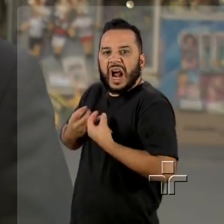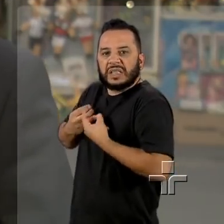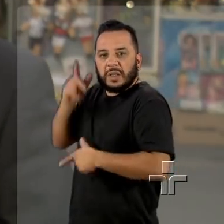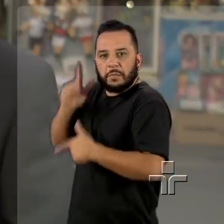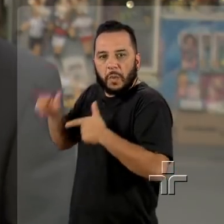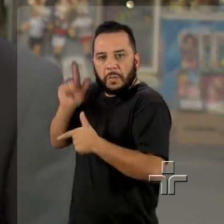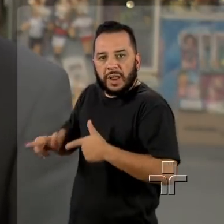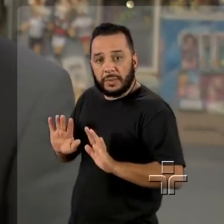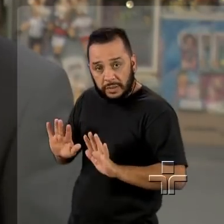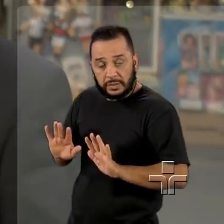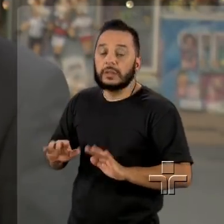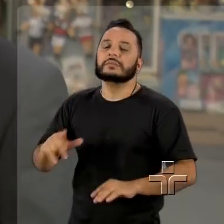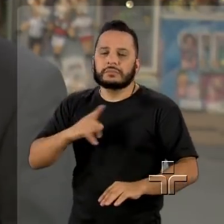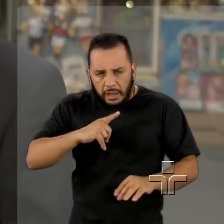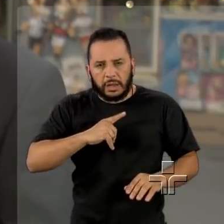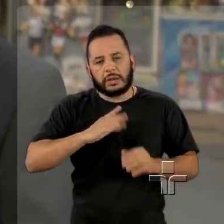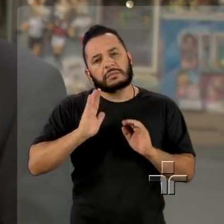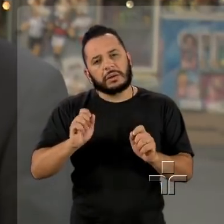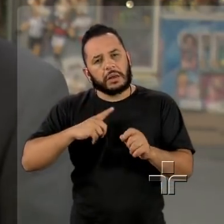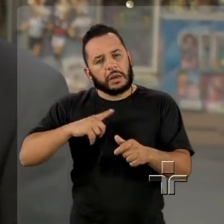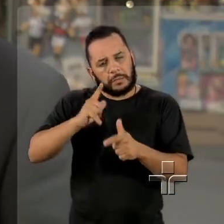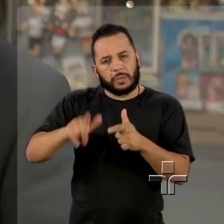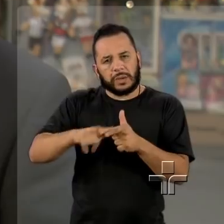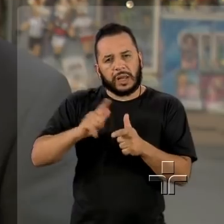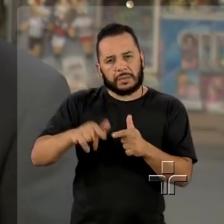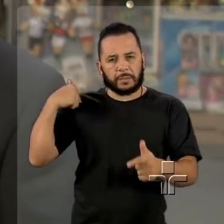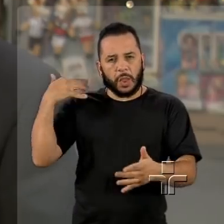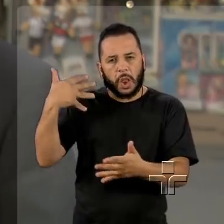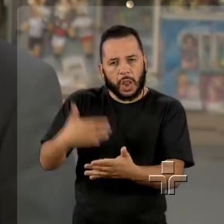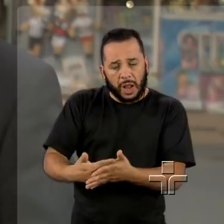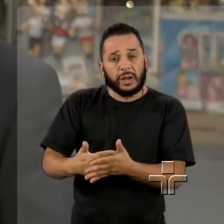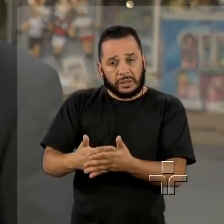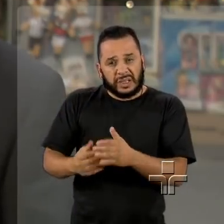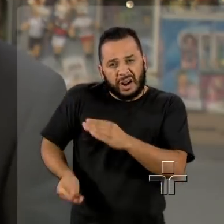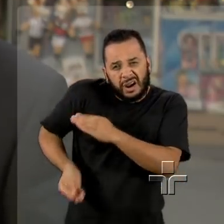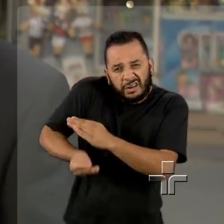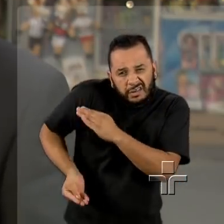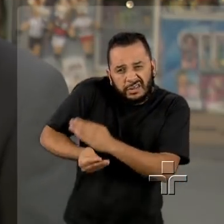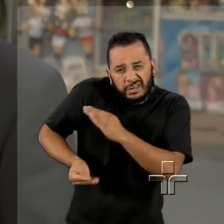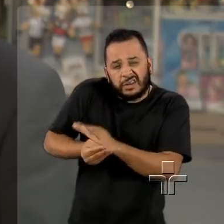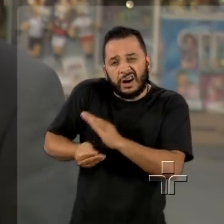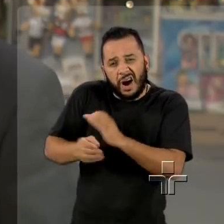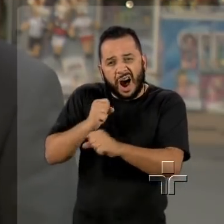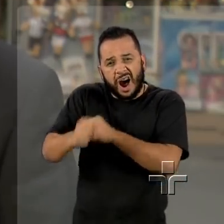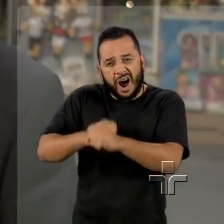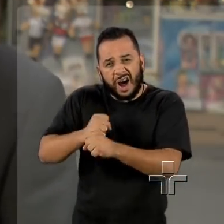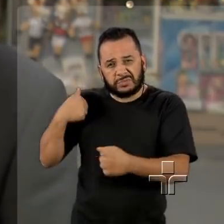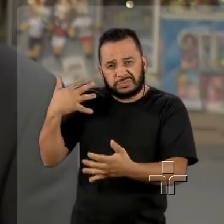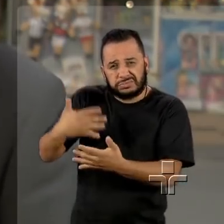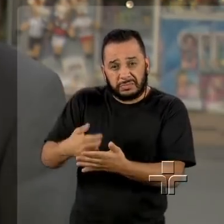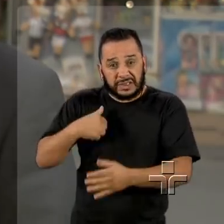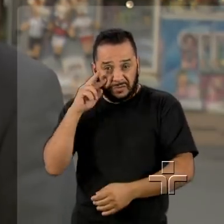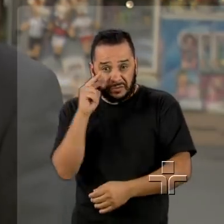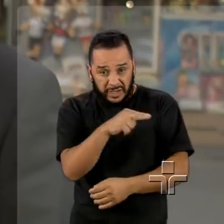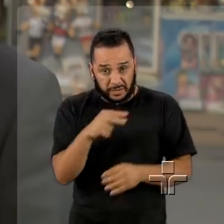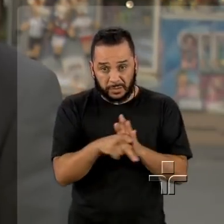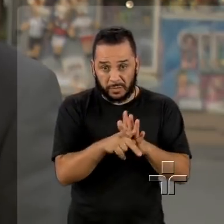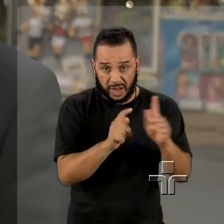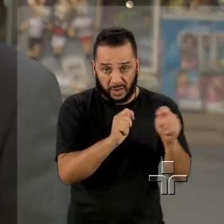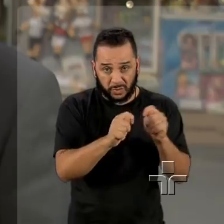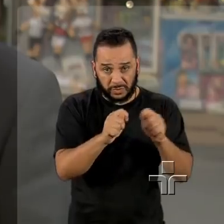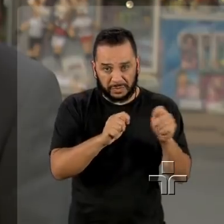competentes o suficiente para cumprir a sua missão e o Vilas Boas, o comandante, o foi de forma muito bem feita. Perfeito.